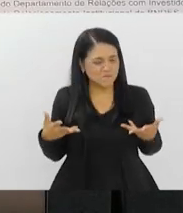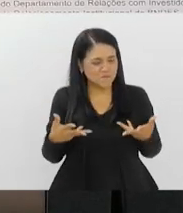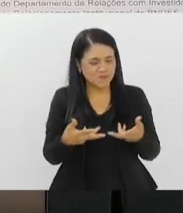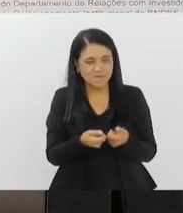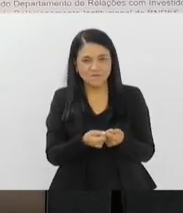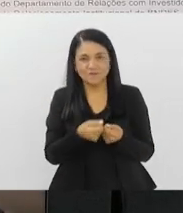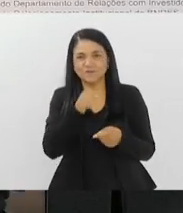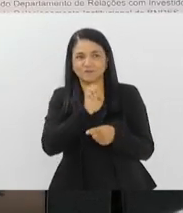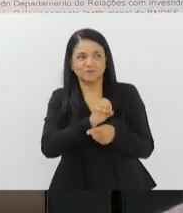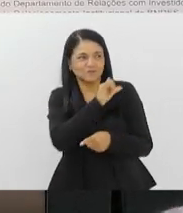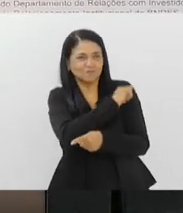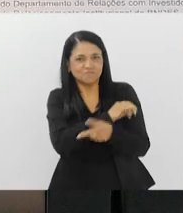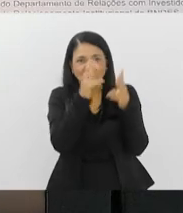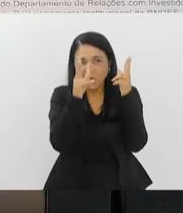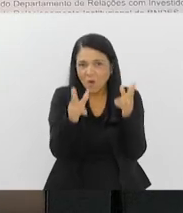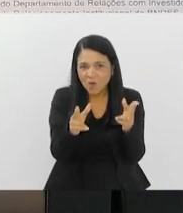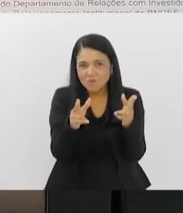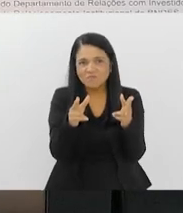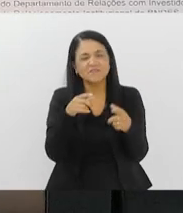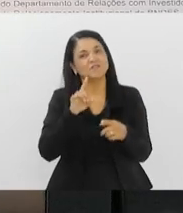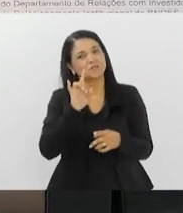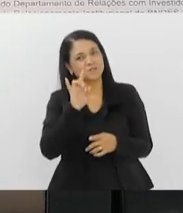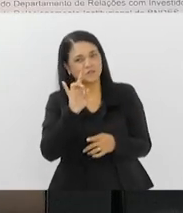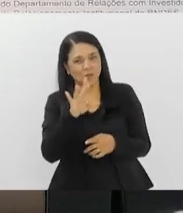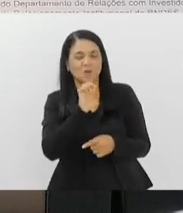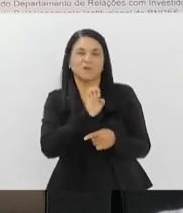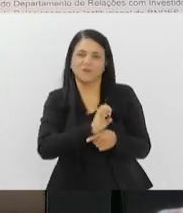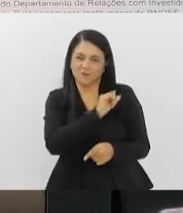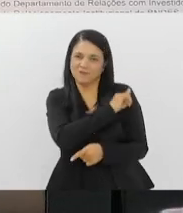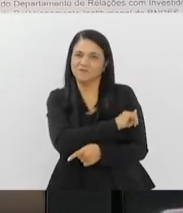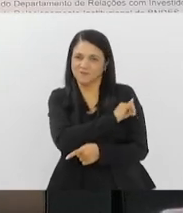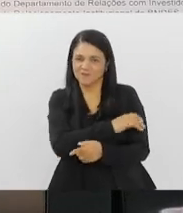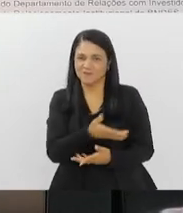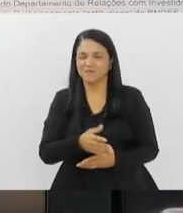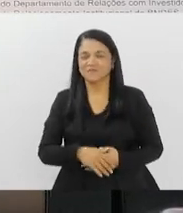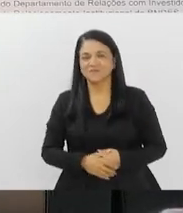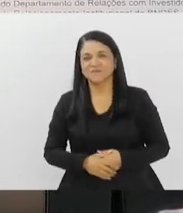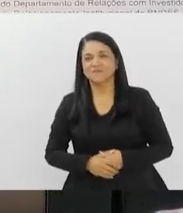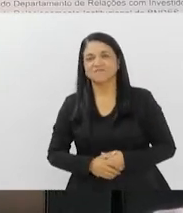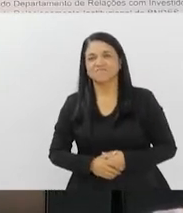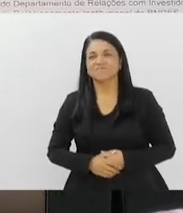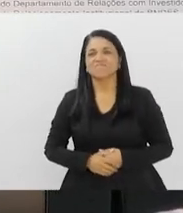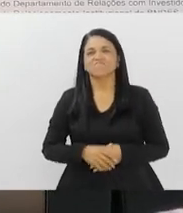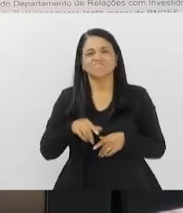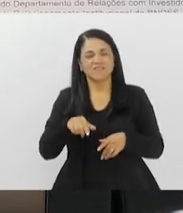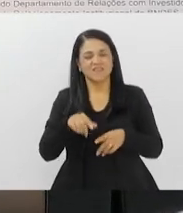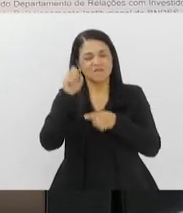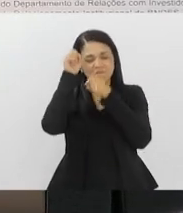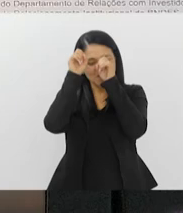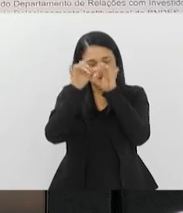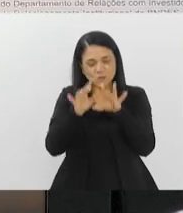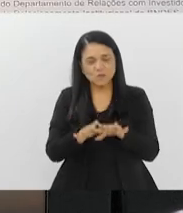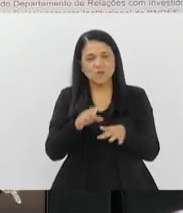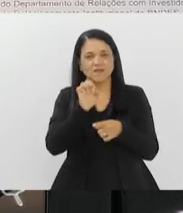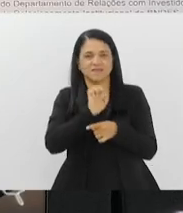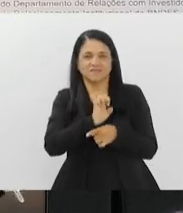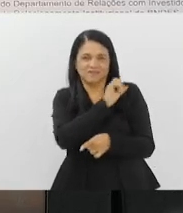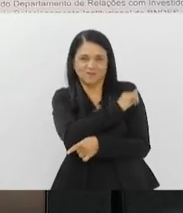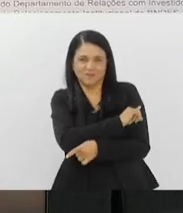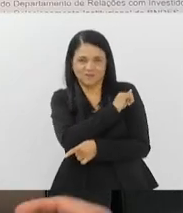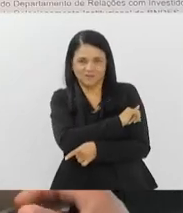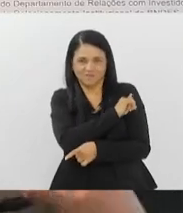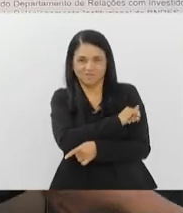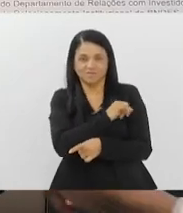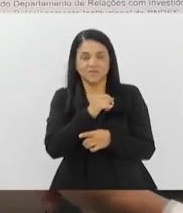de Janeiro? Só o Rio de Janeiro, né? É uma terra muito abençoada. É